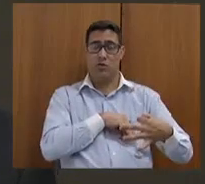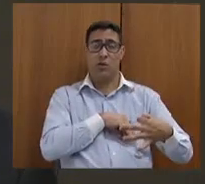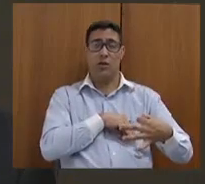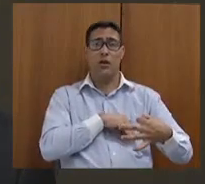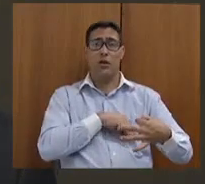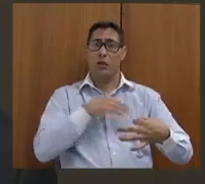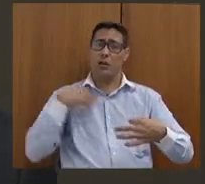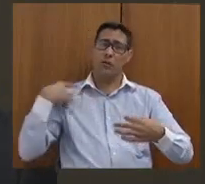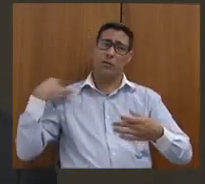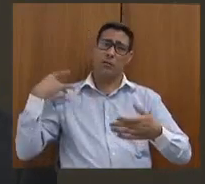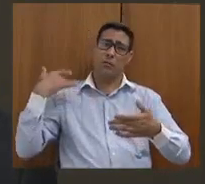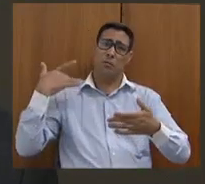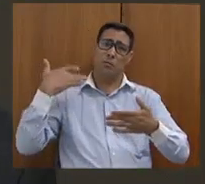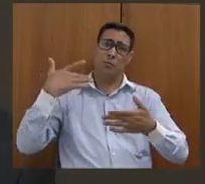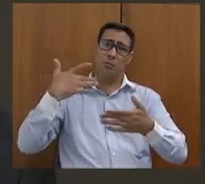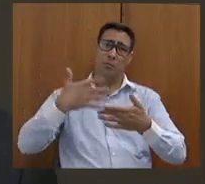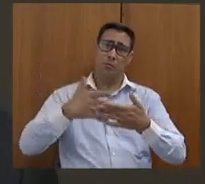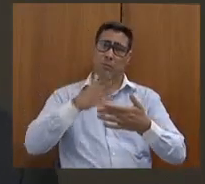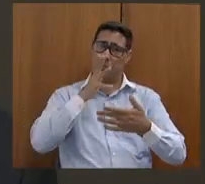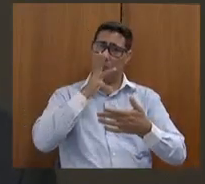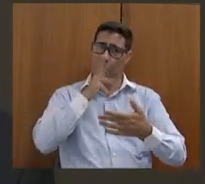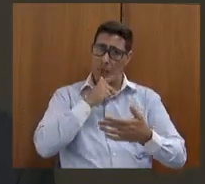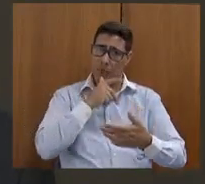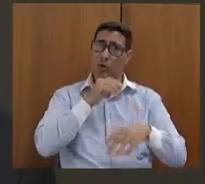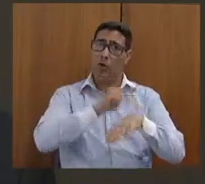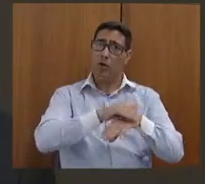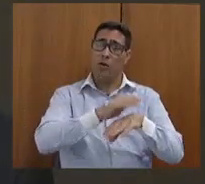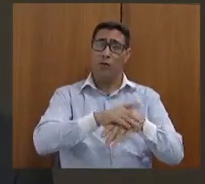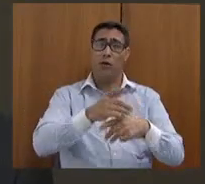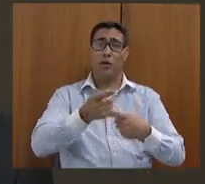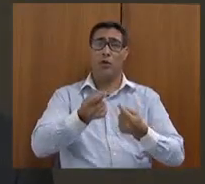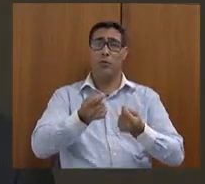muito tempo depois do Itamar Franco foi uma negociação